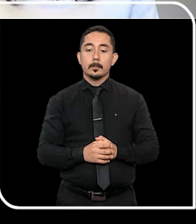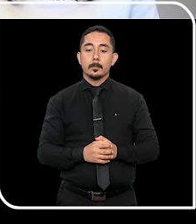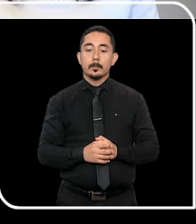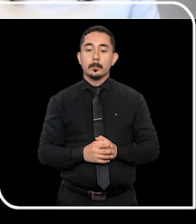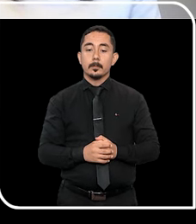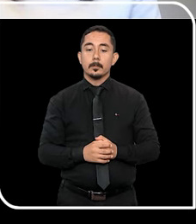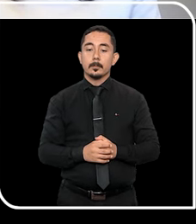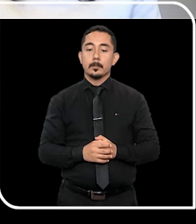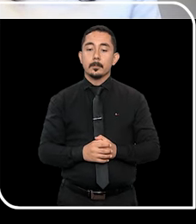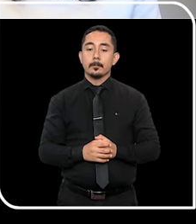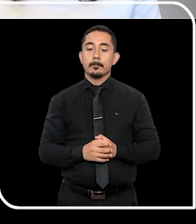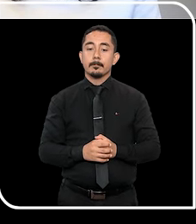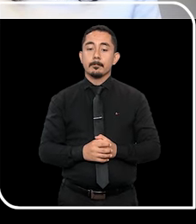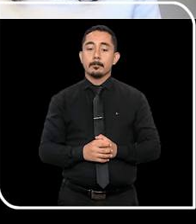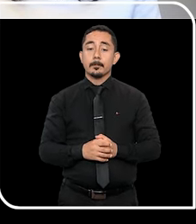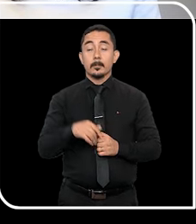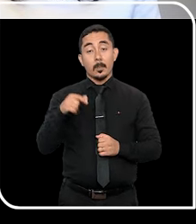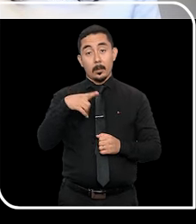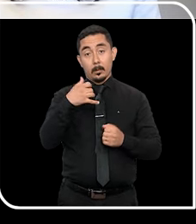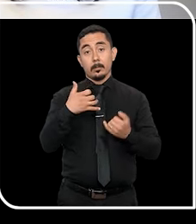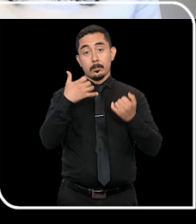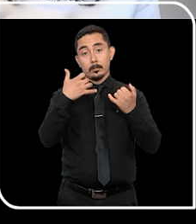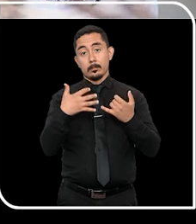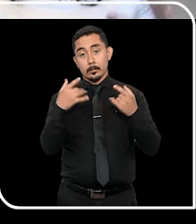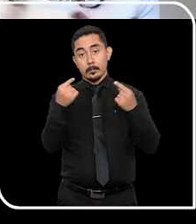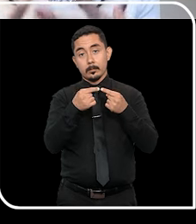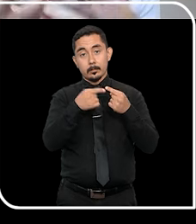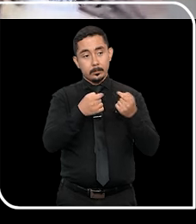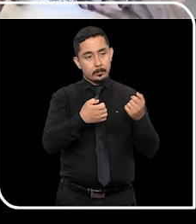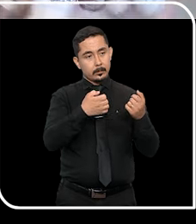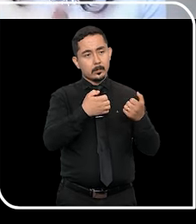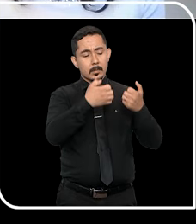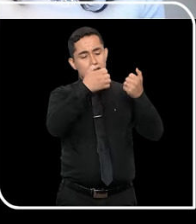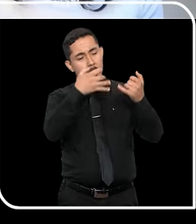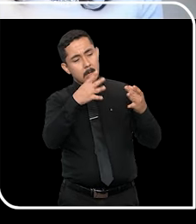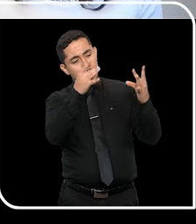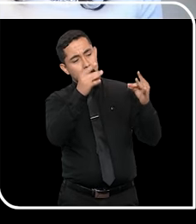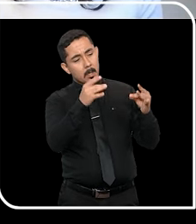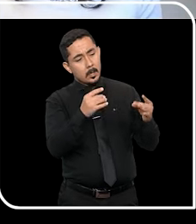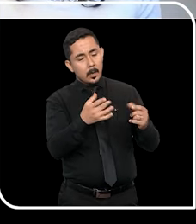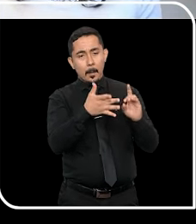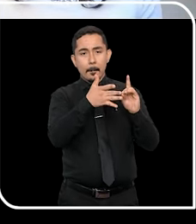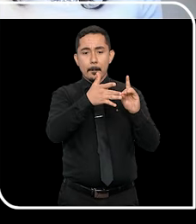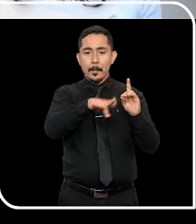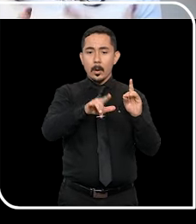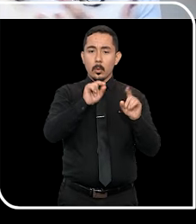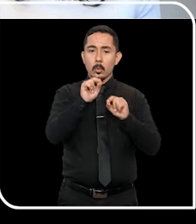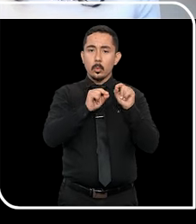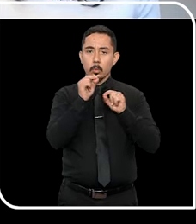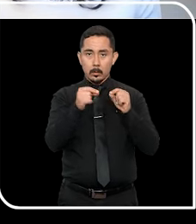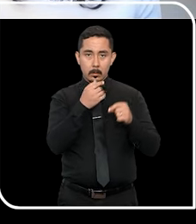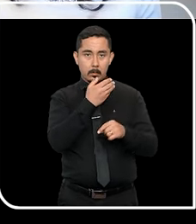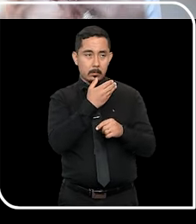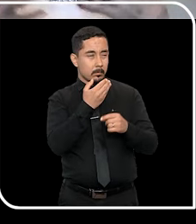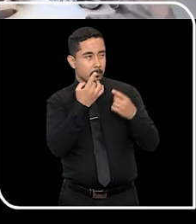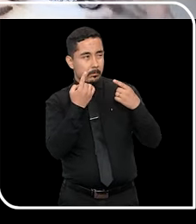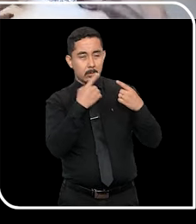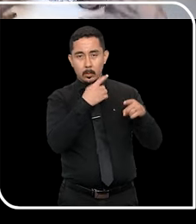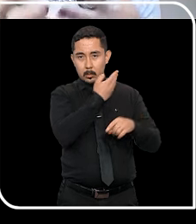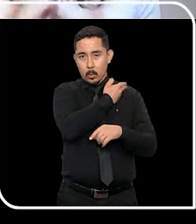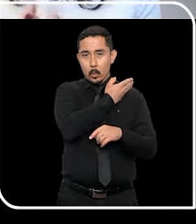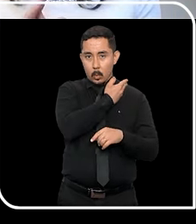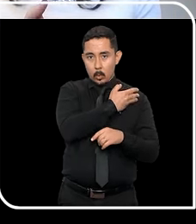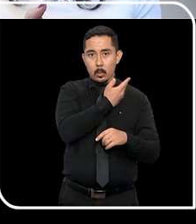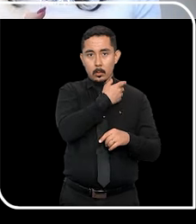né aí aqui eu trouxe a nossa fala é uma descrição do que que seria Então esse capacitismo é uma discriminação pautada